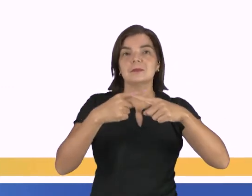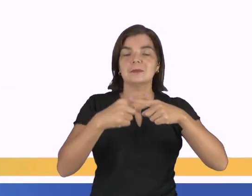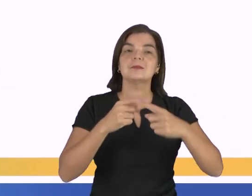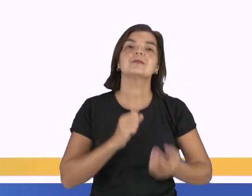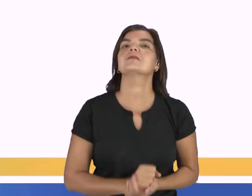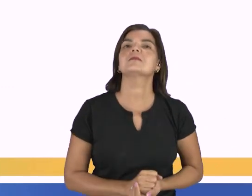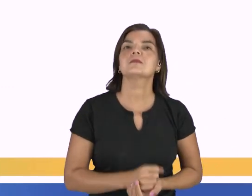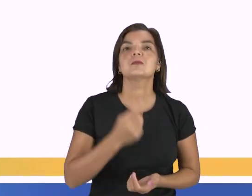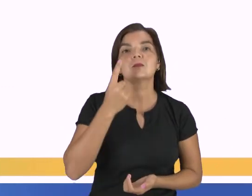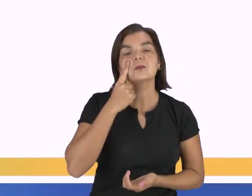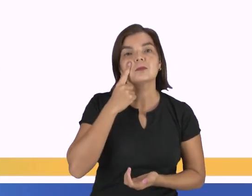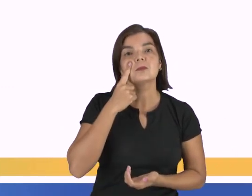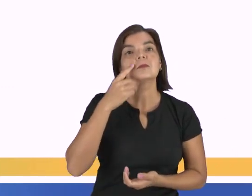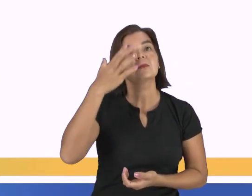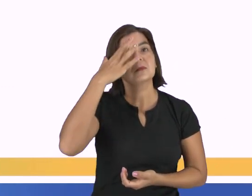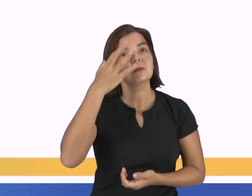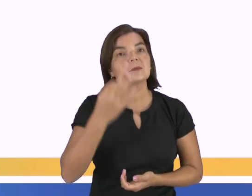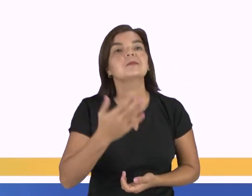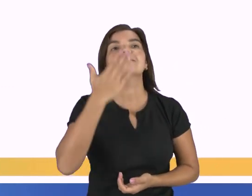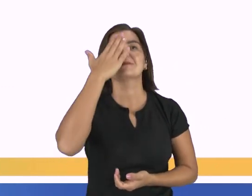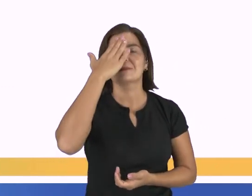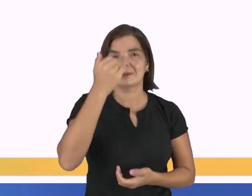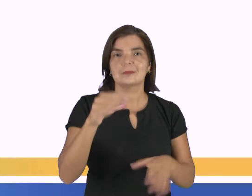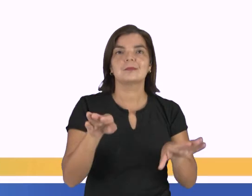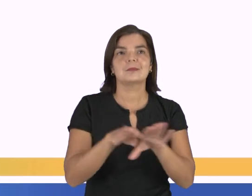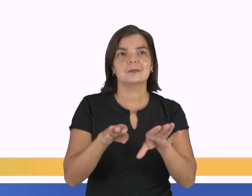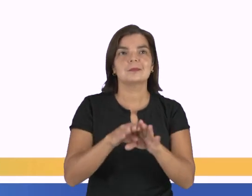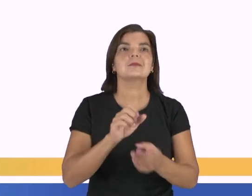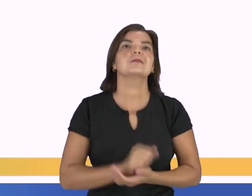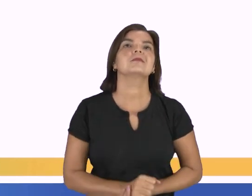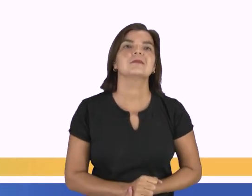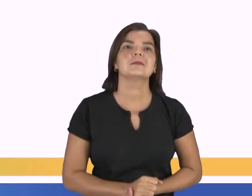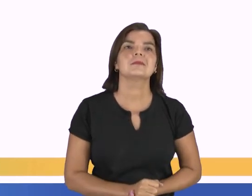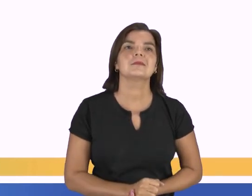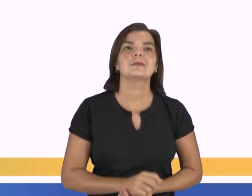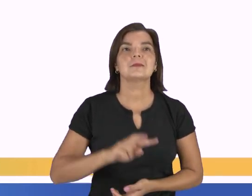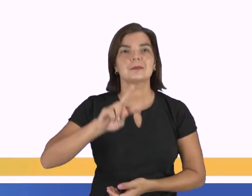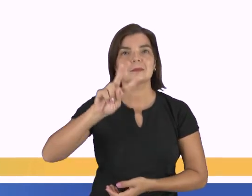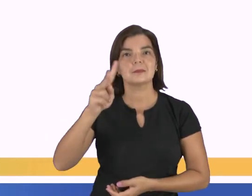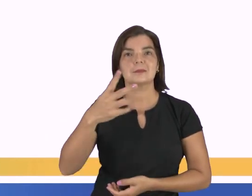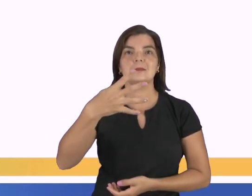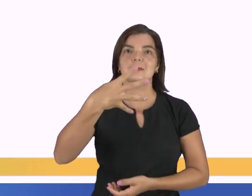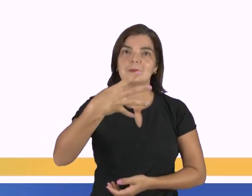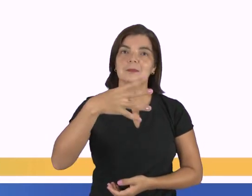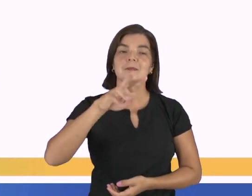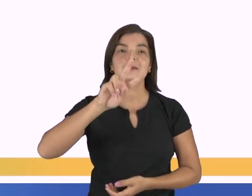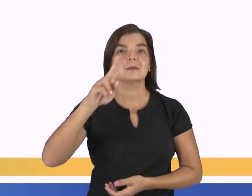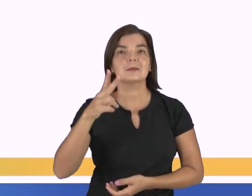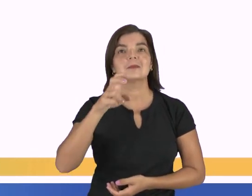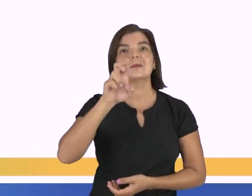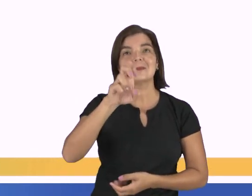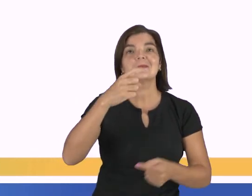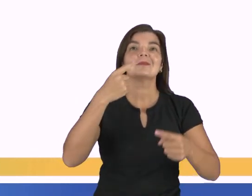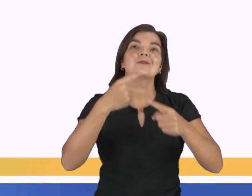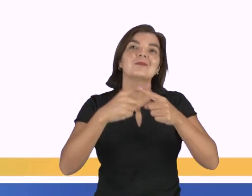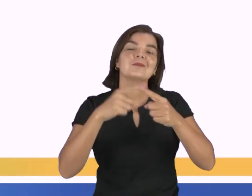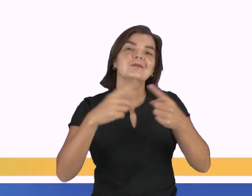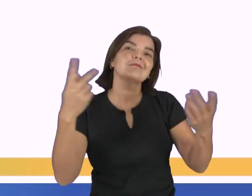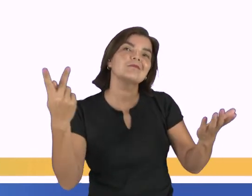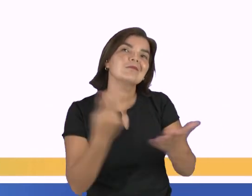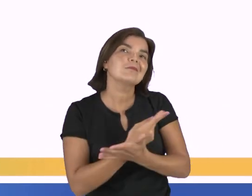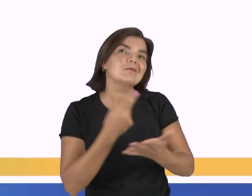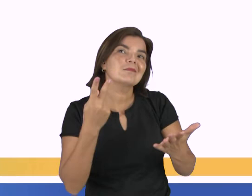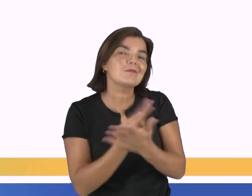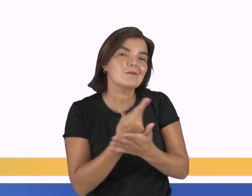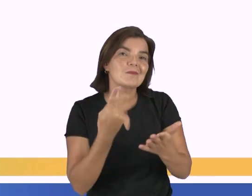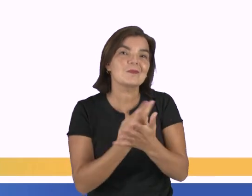altura. Quando eu já faço essa afirmação, tu já sabe que a opção H4 e H5 está errada, porque ele está considerando